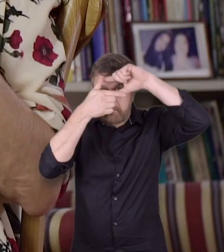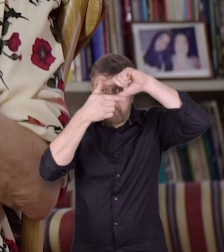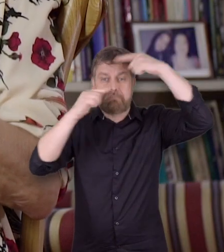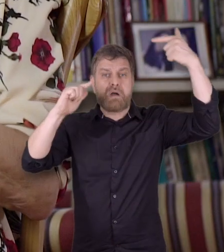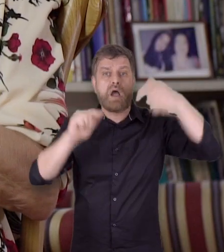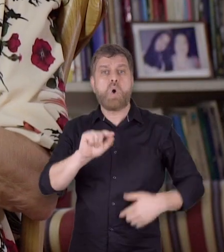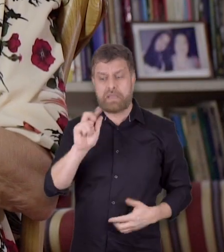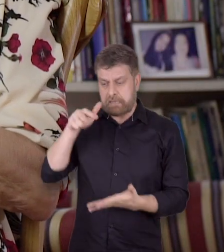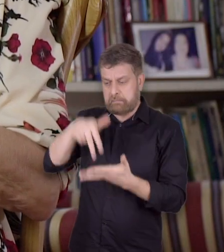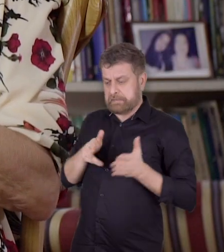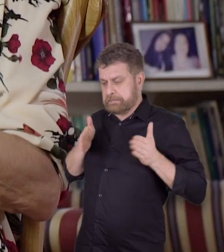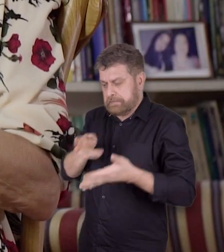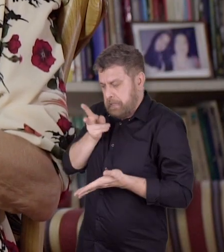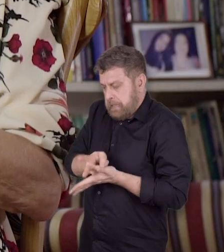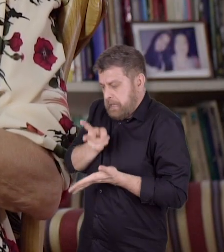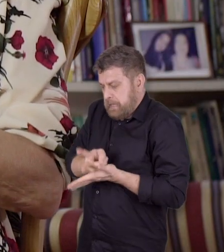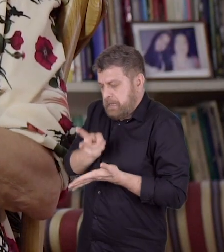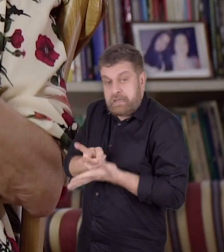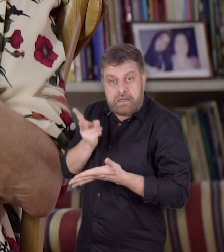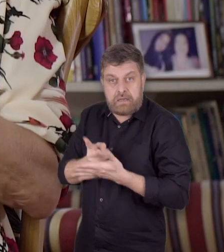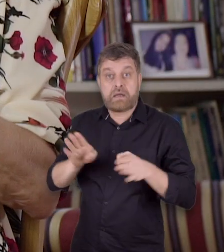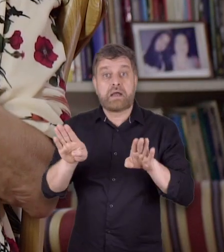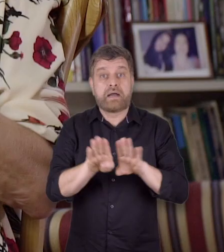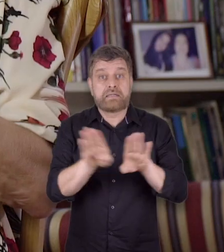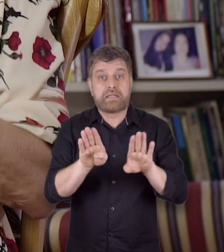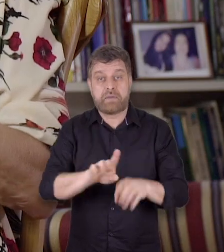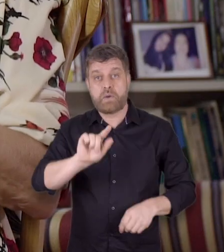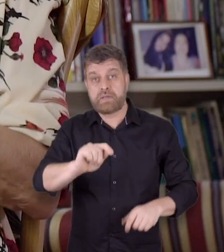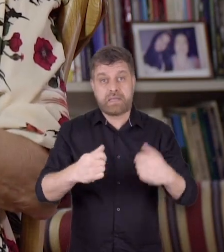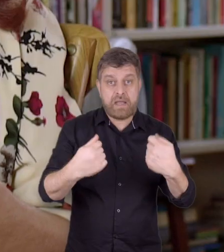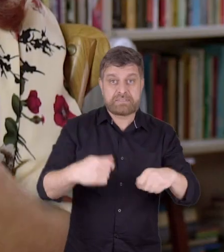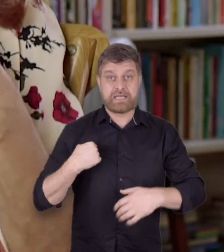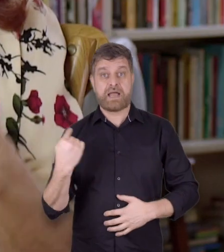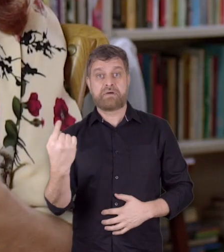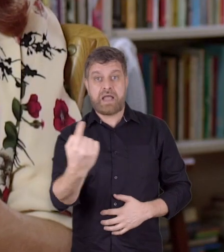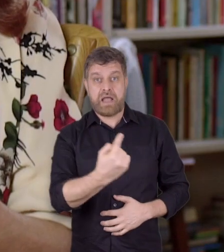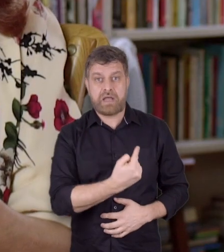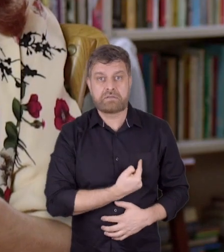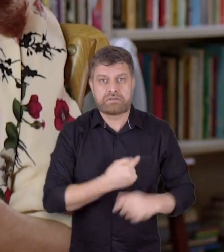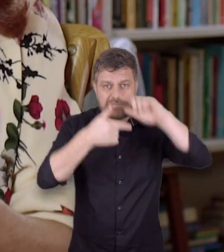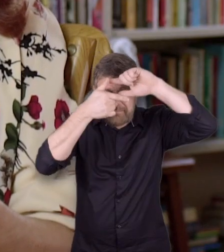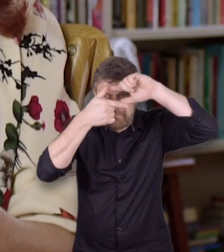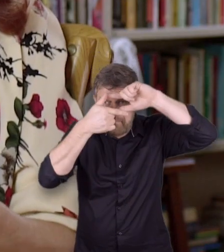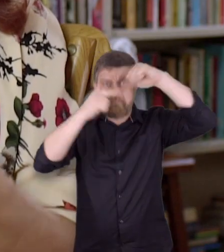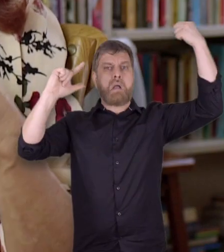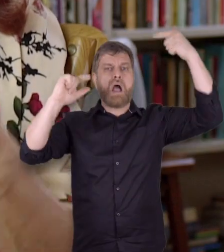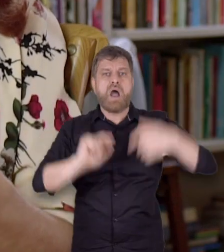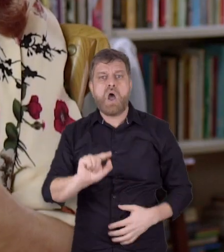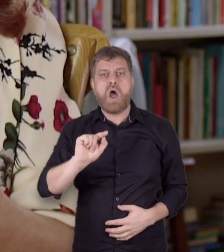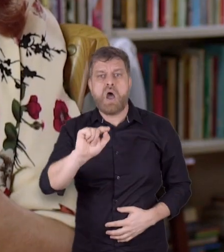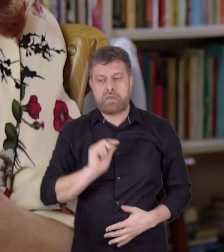visão essencialista do humano e também a necessidade de nós abandonarmos